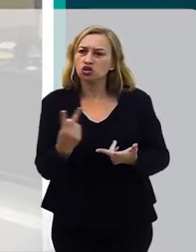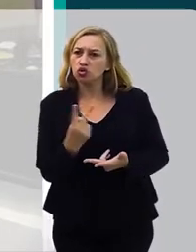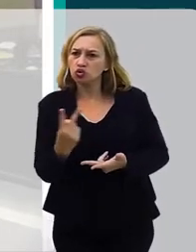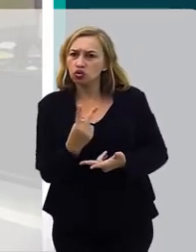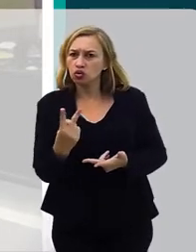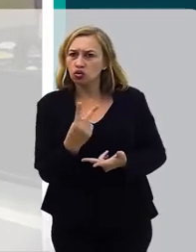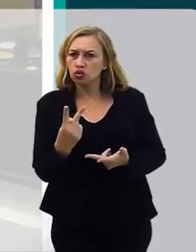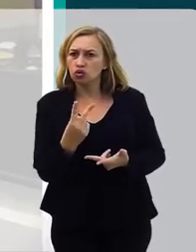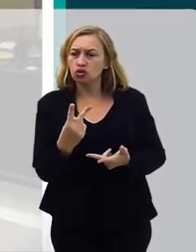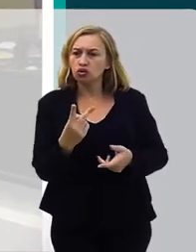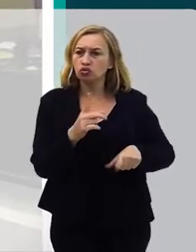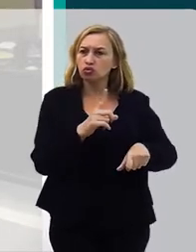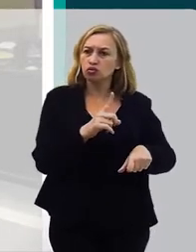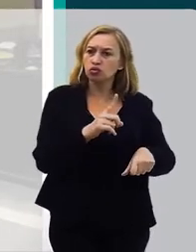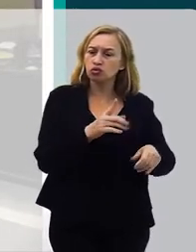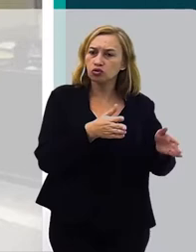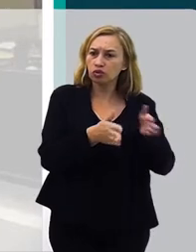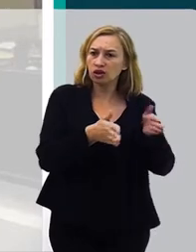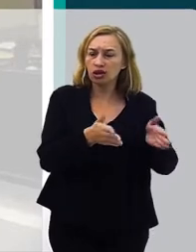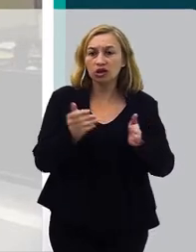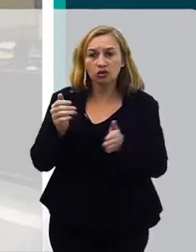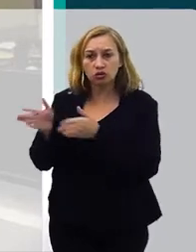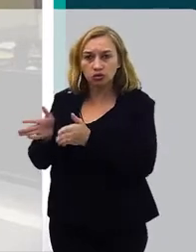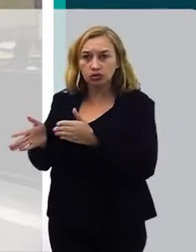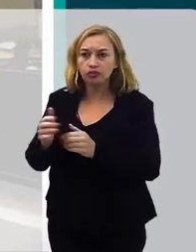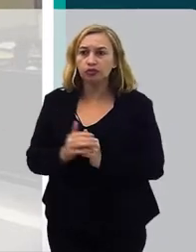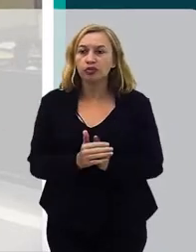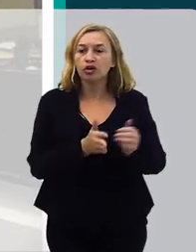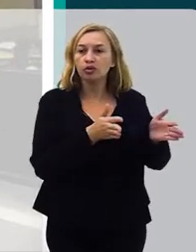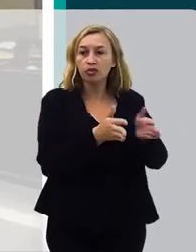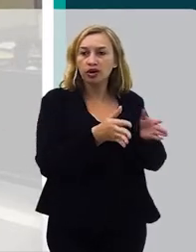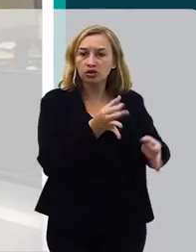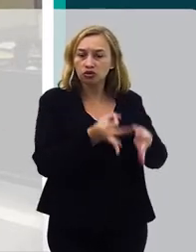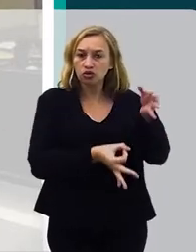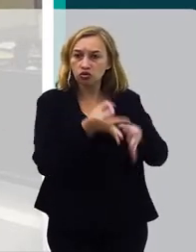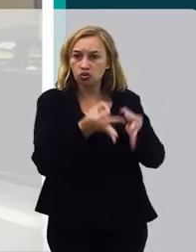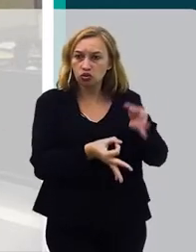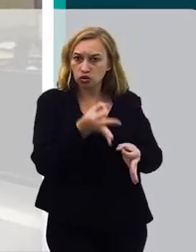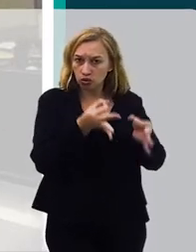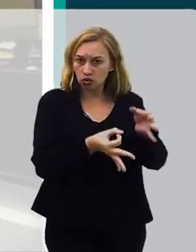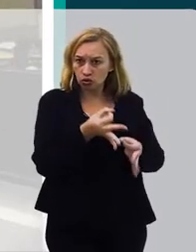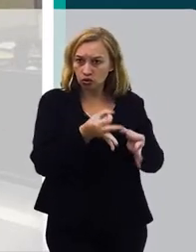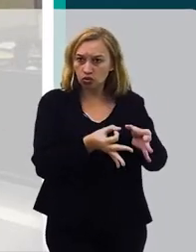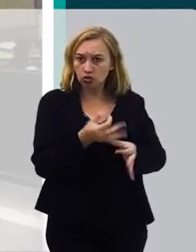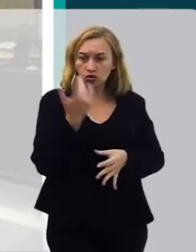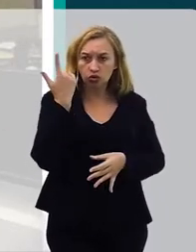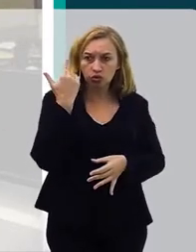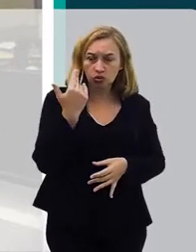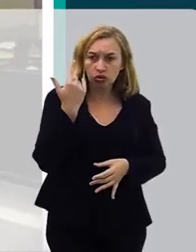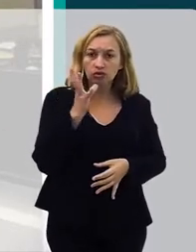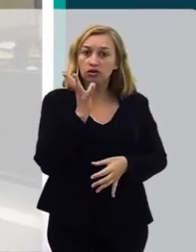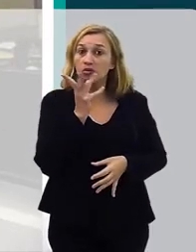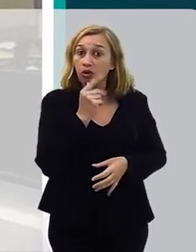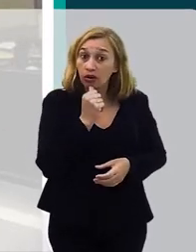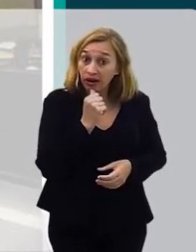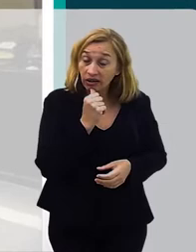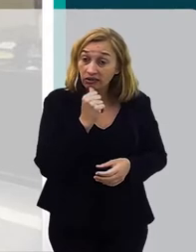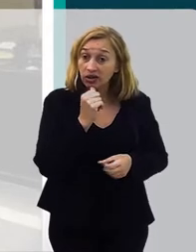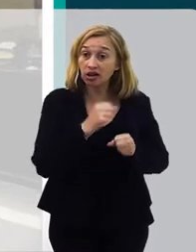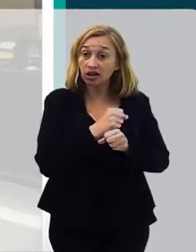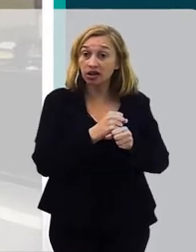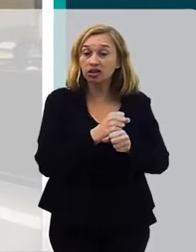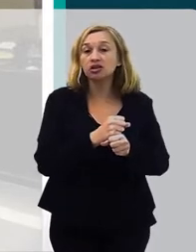duas expectativas, tanto em juízo normal, né, que demorava muito tempo. Inclusive,